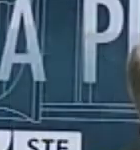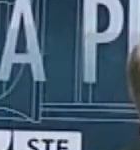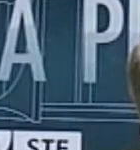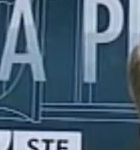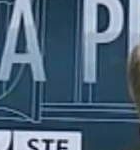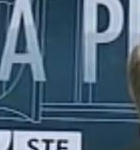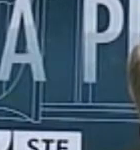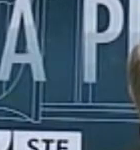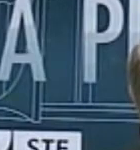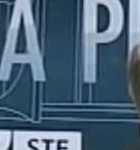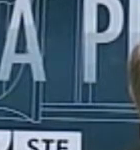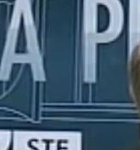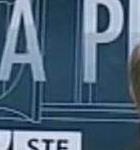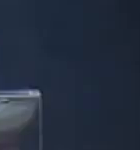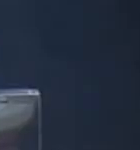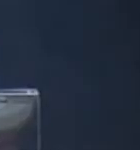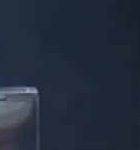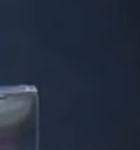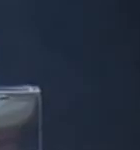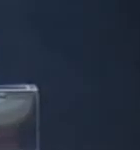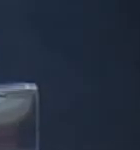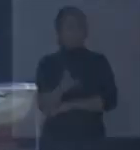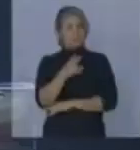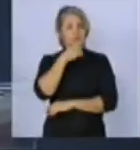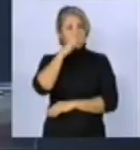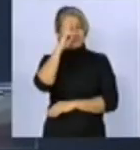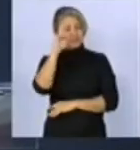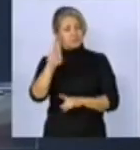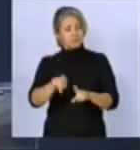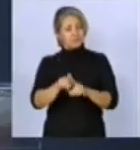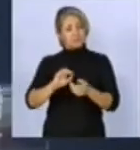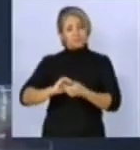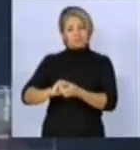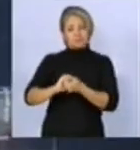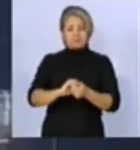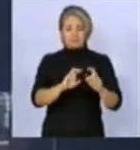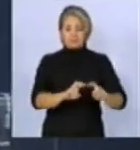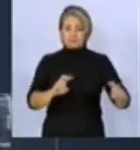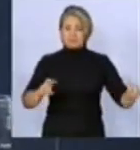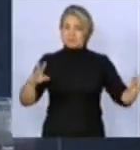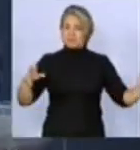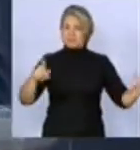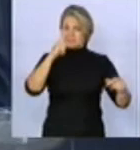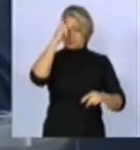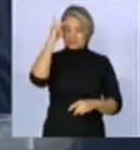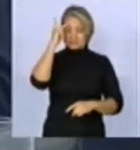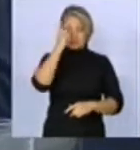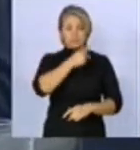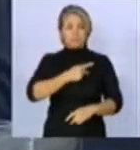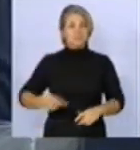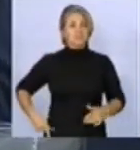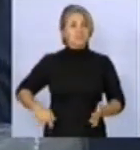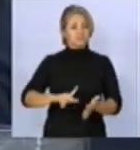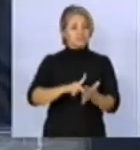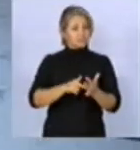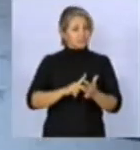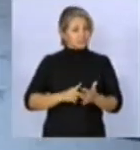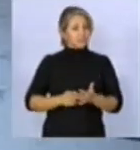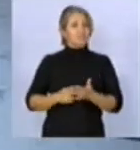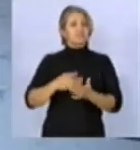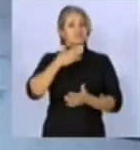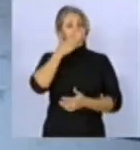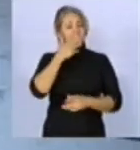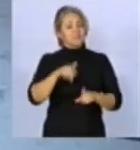seu Ministro Boa tarde em nome do senhor cumprimento a mesa e cumprimenta a todos os seu presidente do sindicato do açúcar e do etanol em